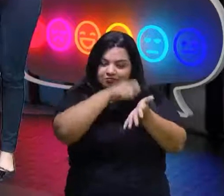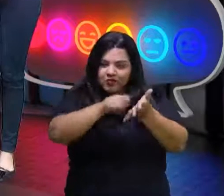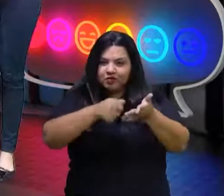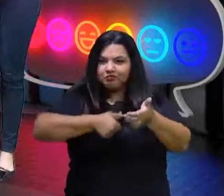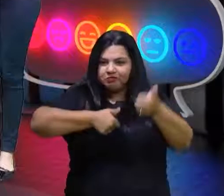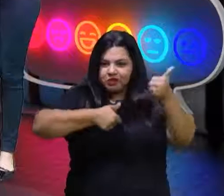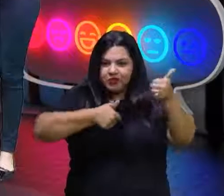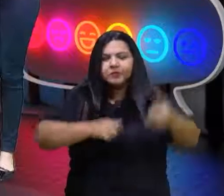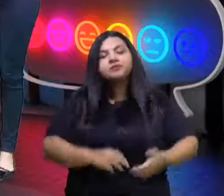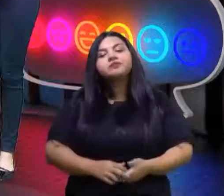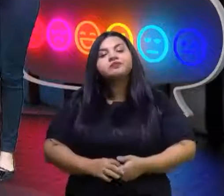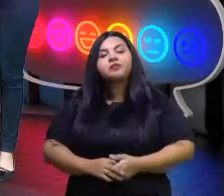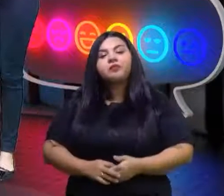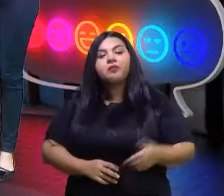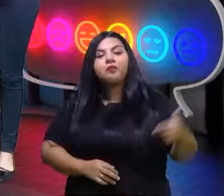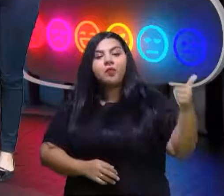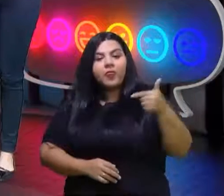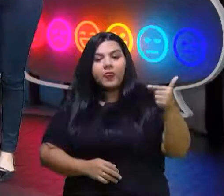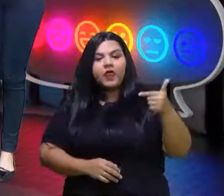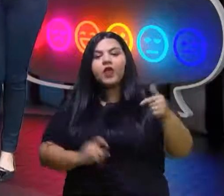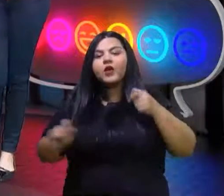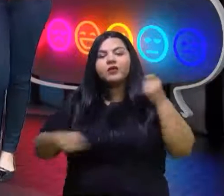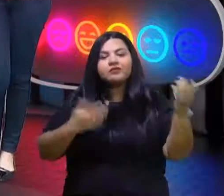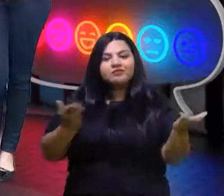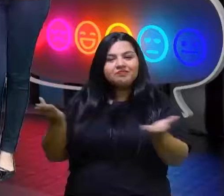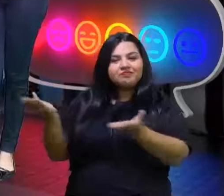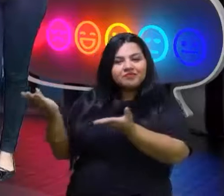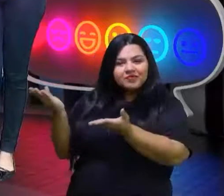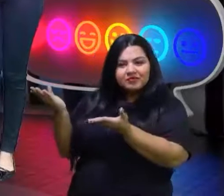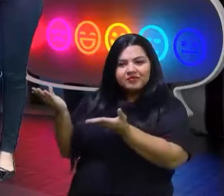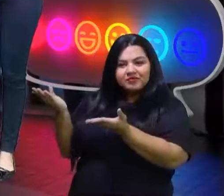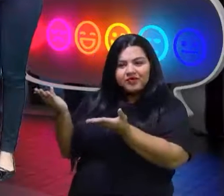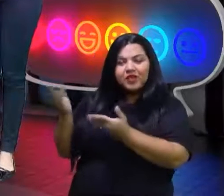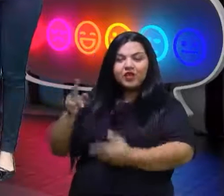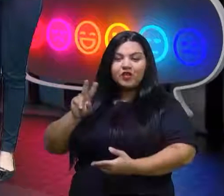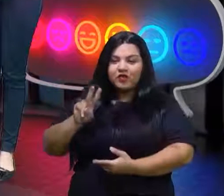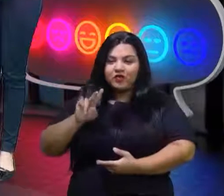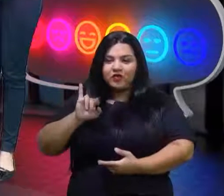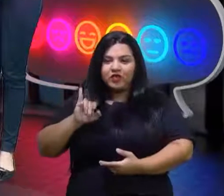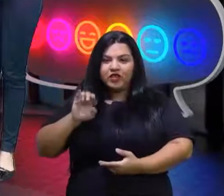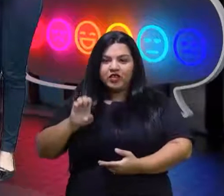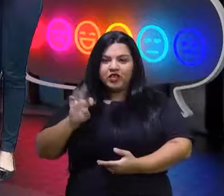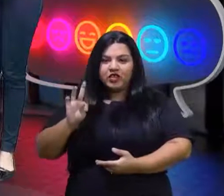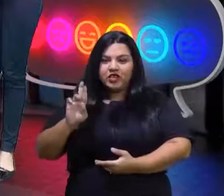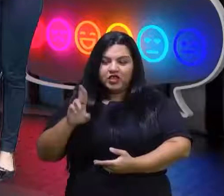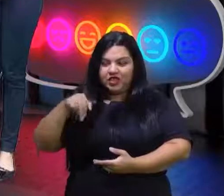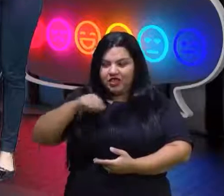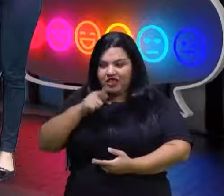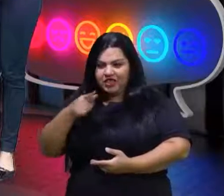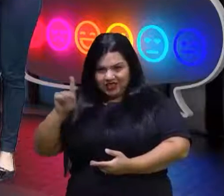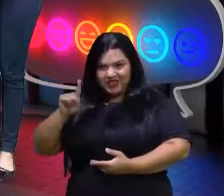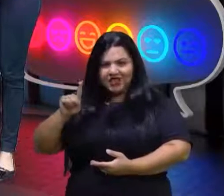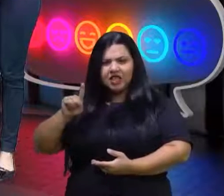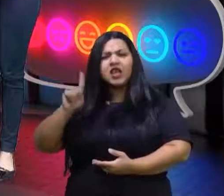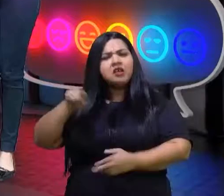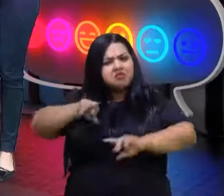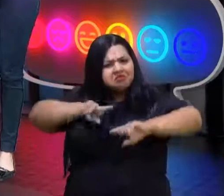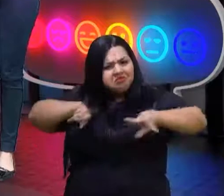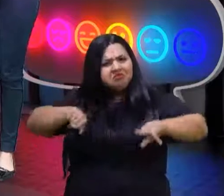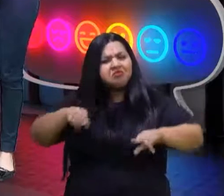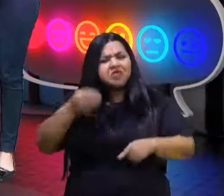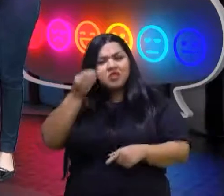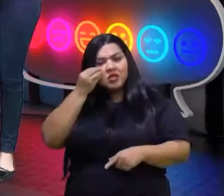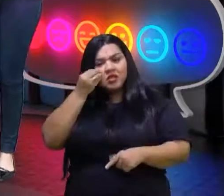Amazônia. Outro é a Baía de Halong, no Vietnã. Olha só que legal, gente. Ela é bem diferenciada,